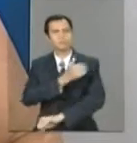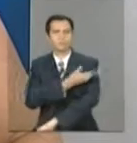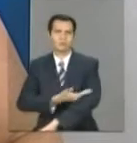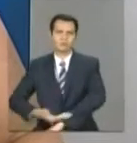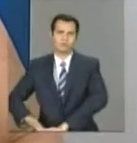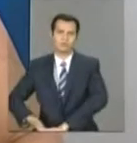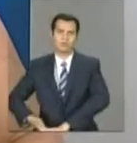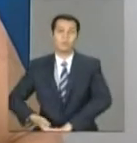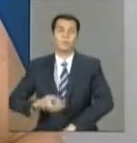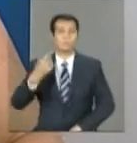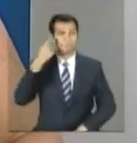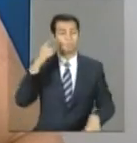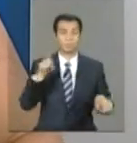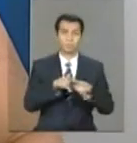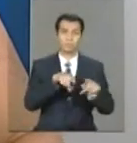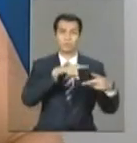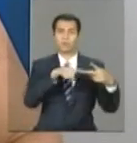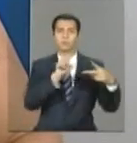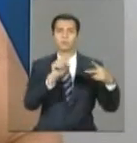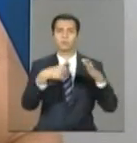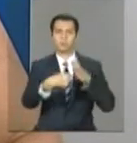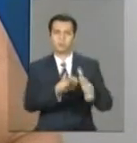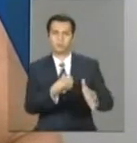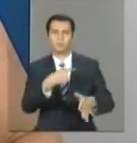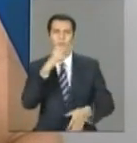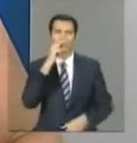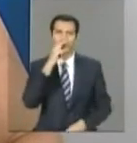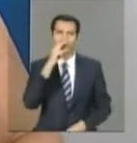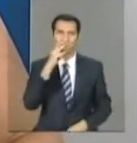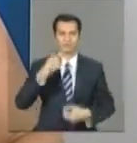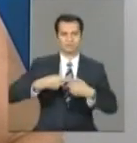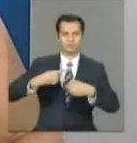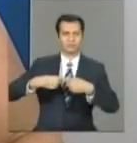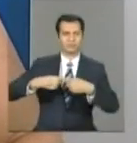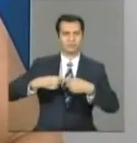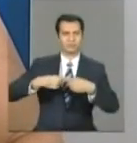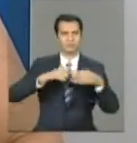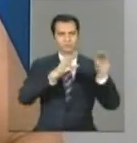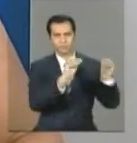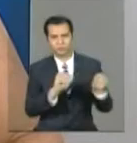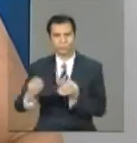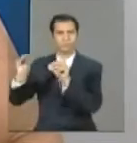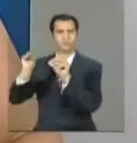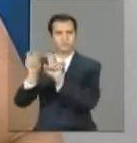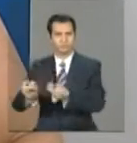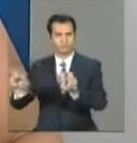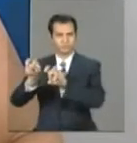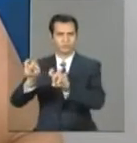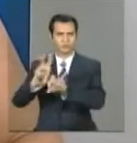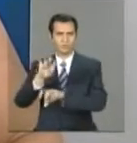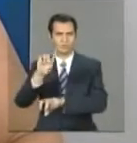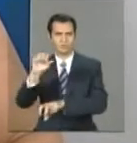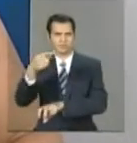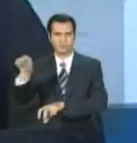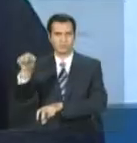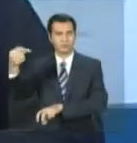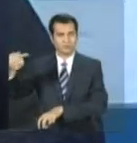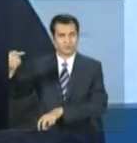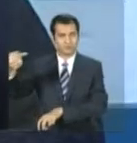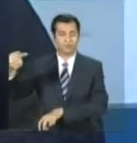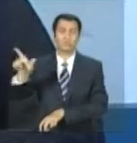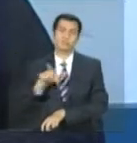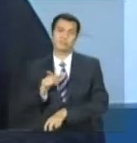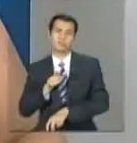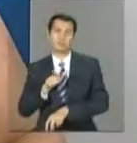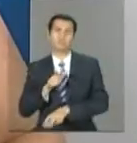seja um município que migrou recentemente para V7 e que possui tanto famílias cadastradas no caderno